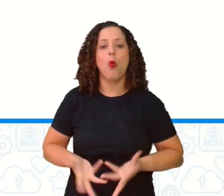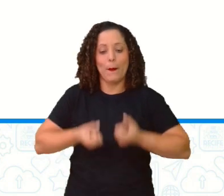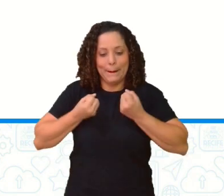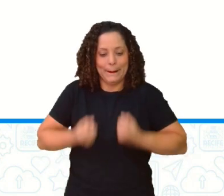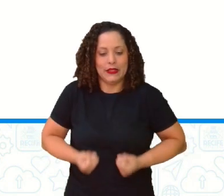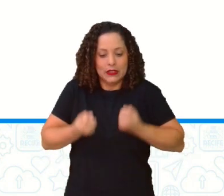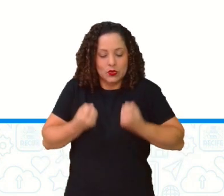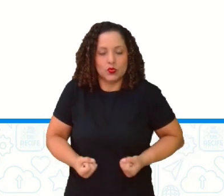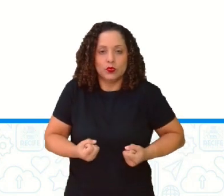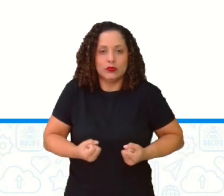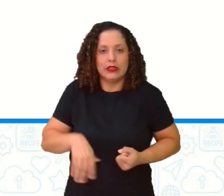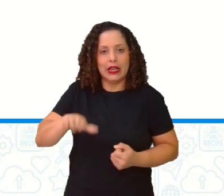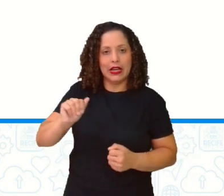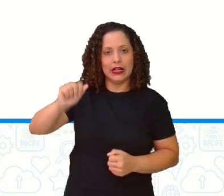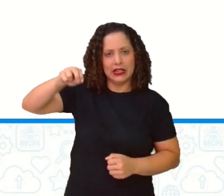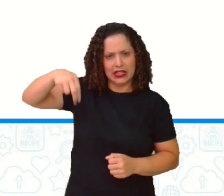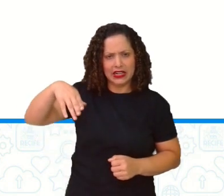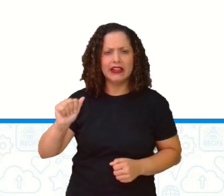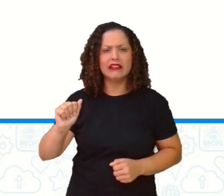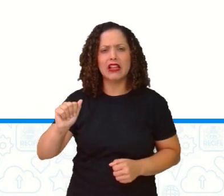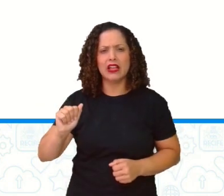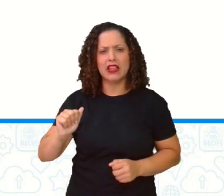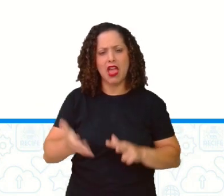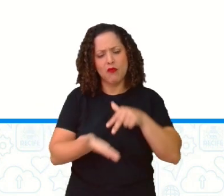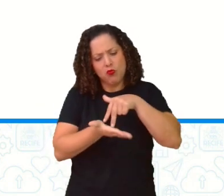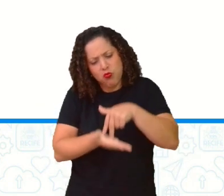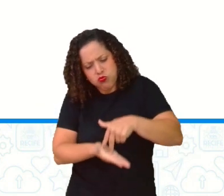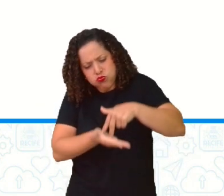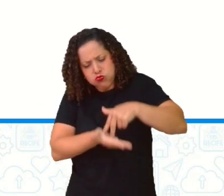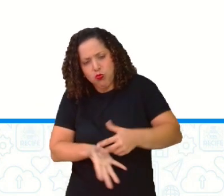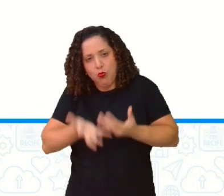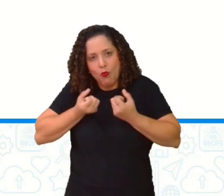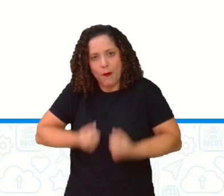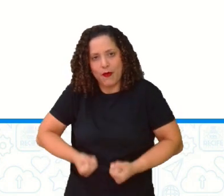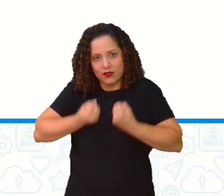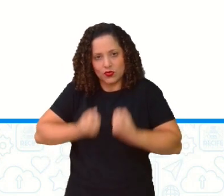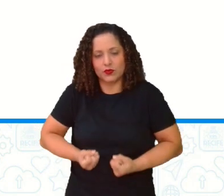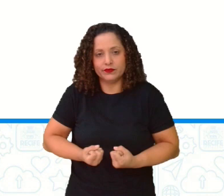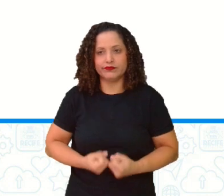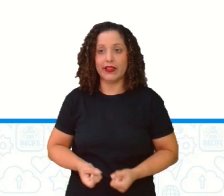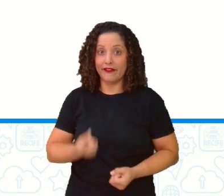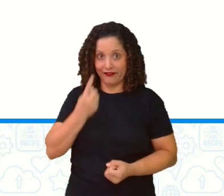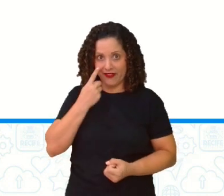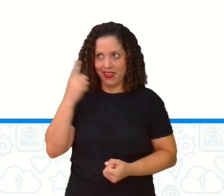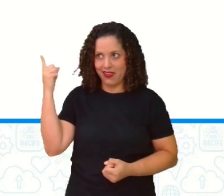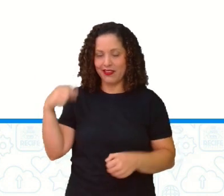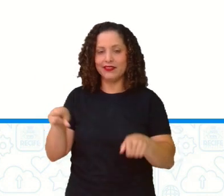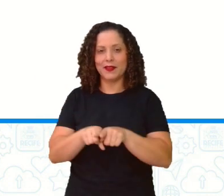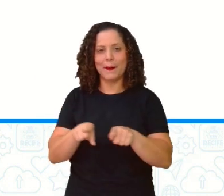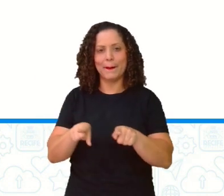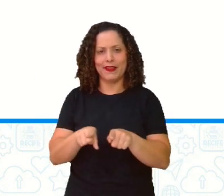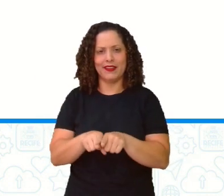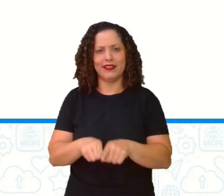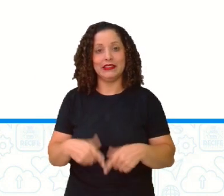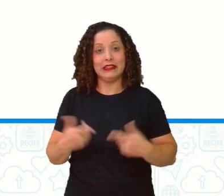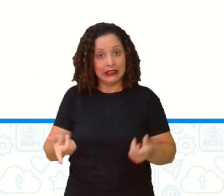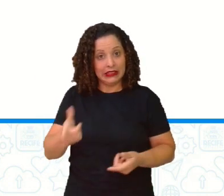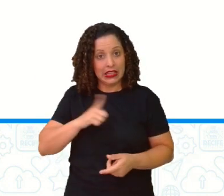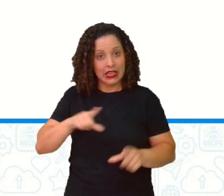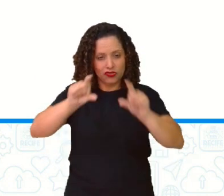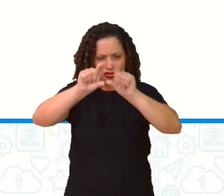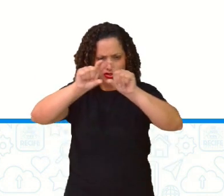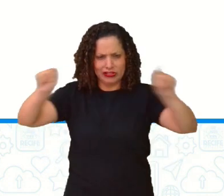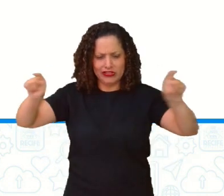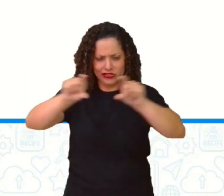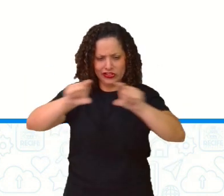Ana? Mais uma vez, essa é uma tabela de dupla entrada, onde você precisa olhar as linhas e colunas.